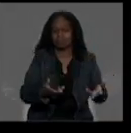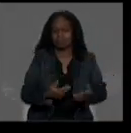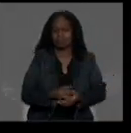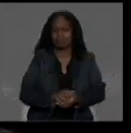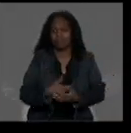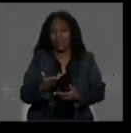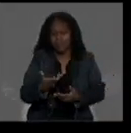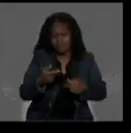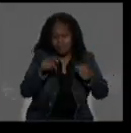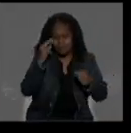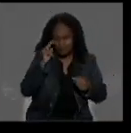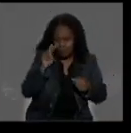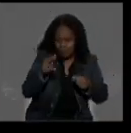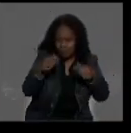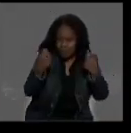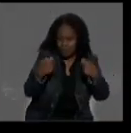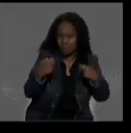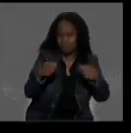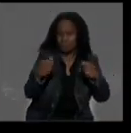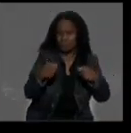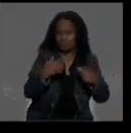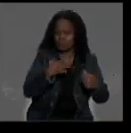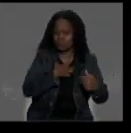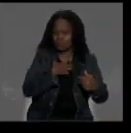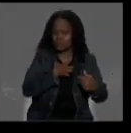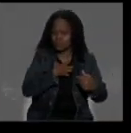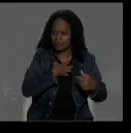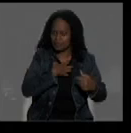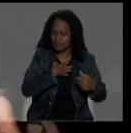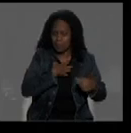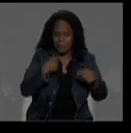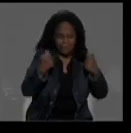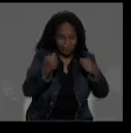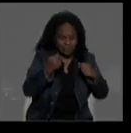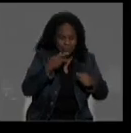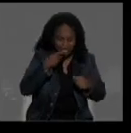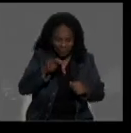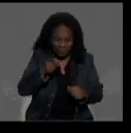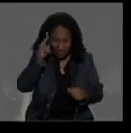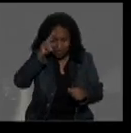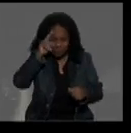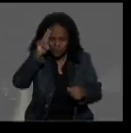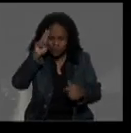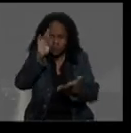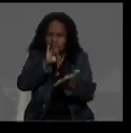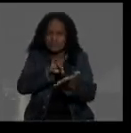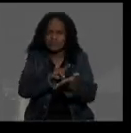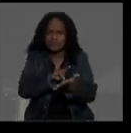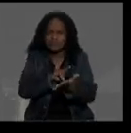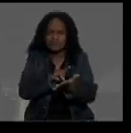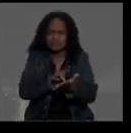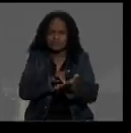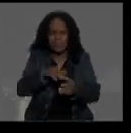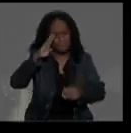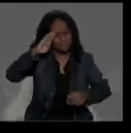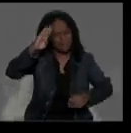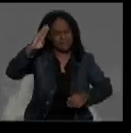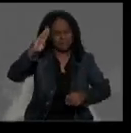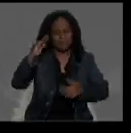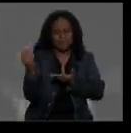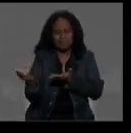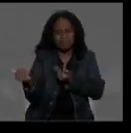aí a necessidade que eu sentia era de contar essa história para as pessoas, e principalmente para a